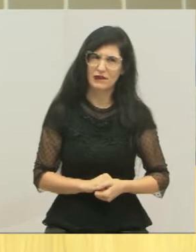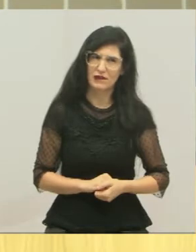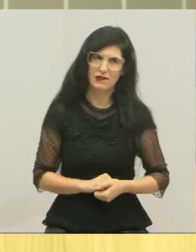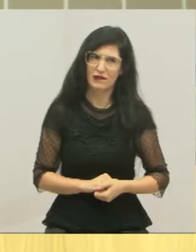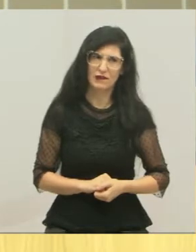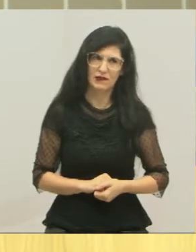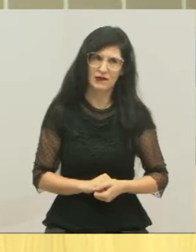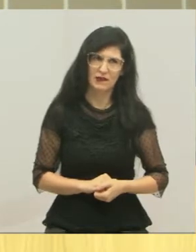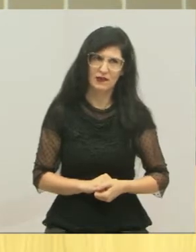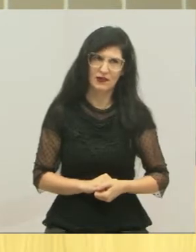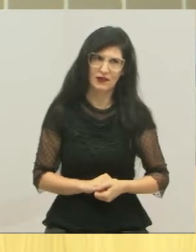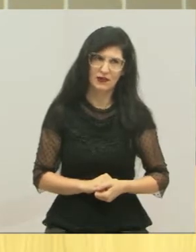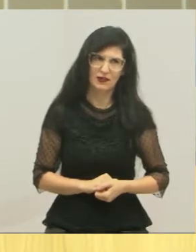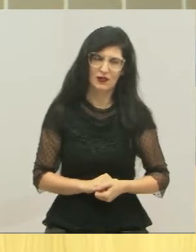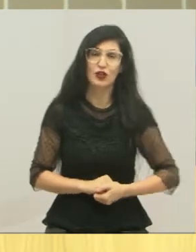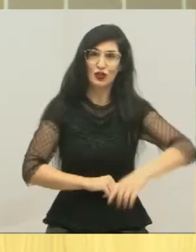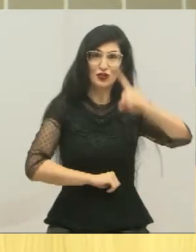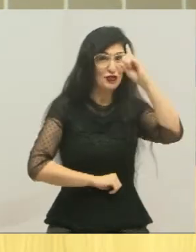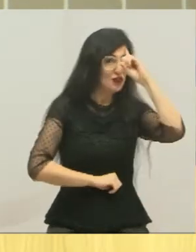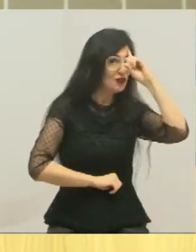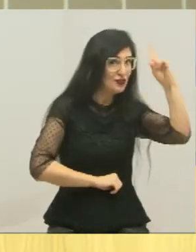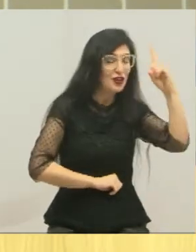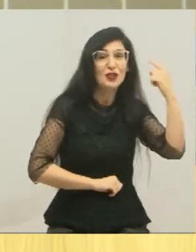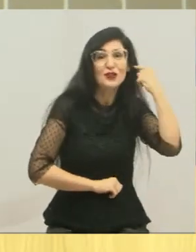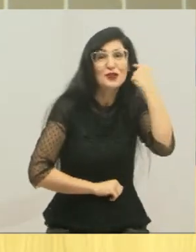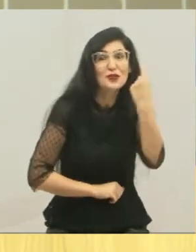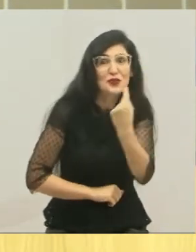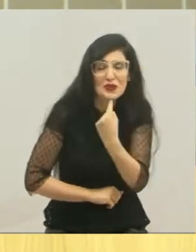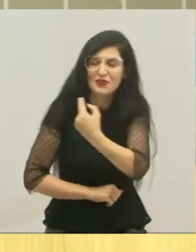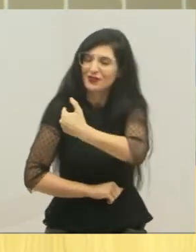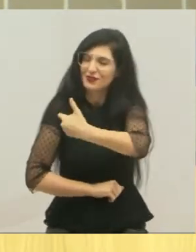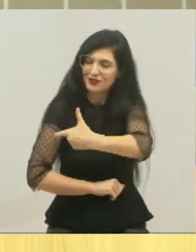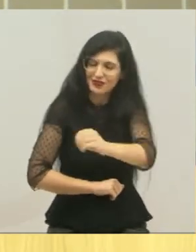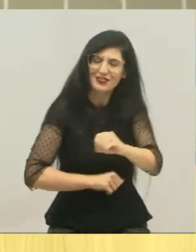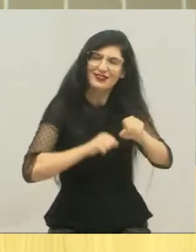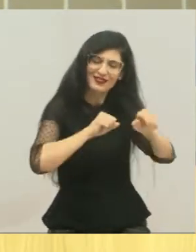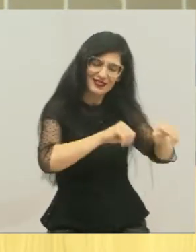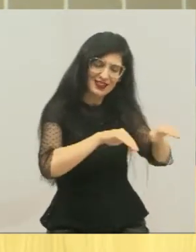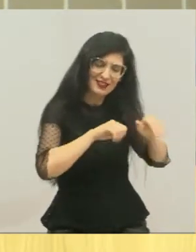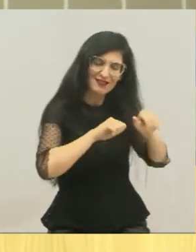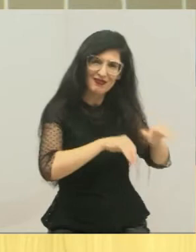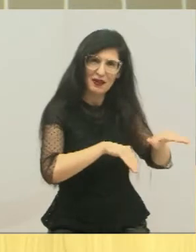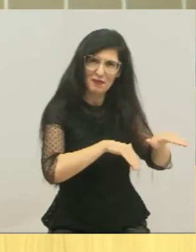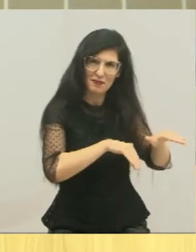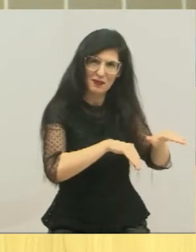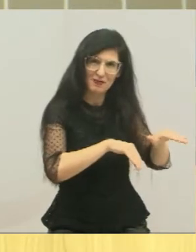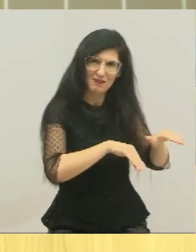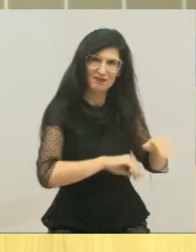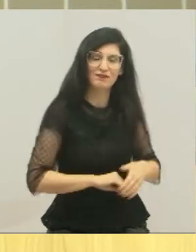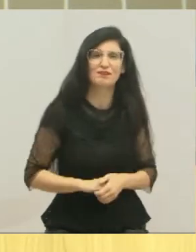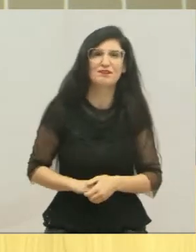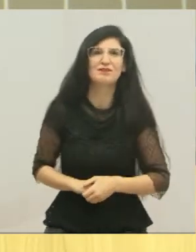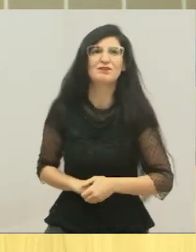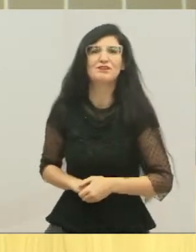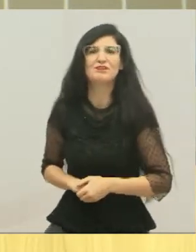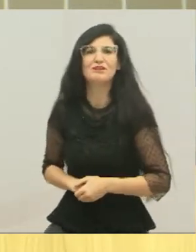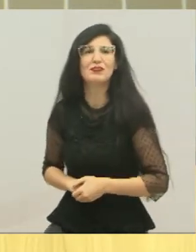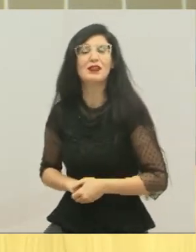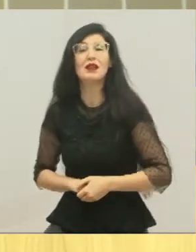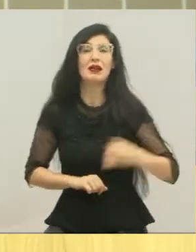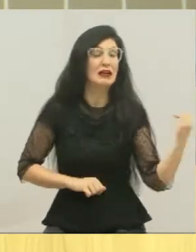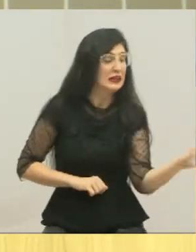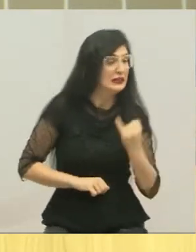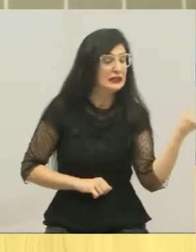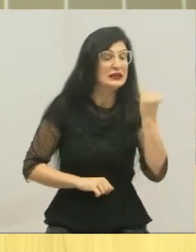Dia Mundial dos Surdos, 20 de setembro. Trata-se de importante data para